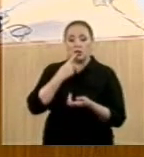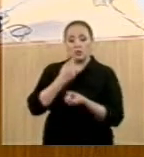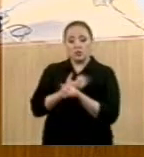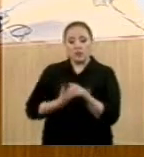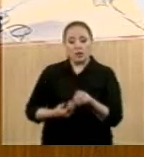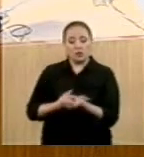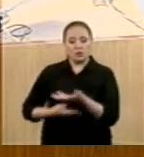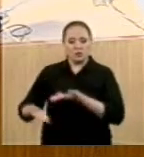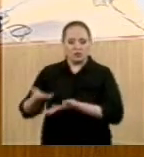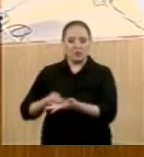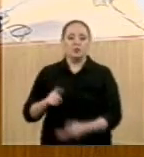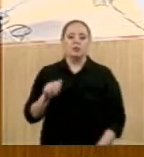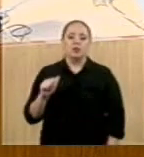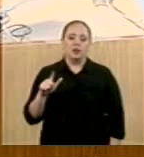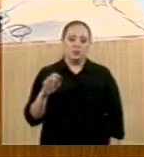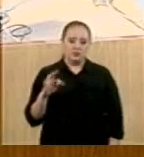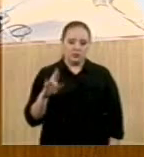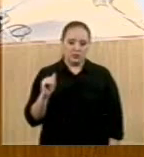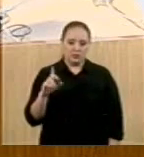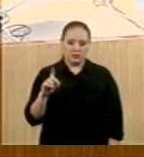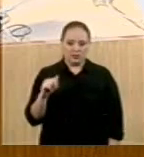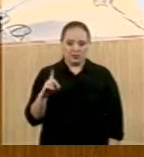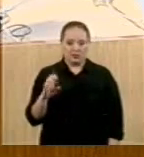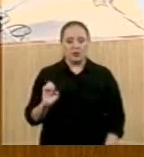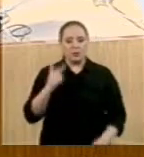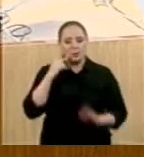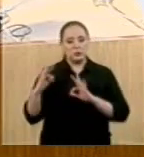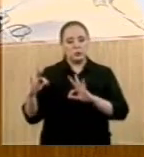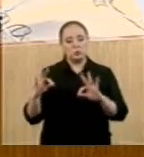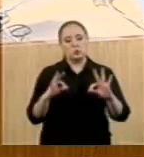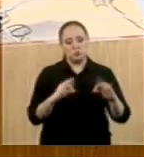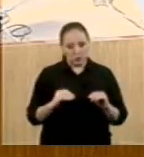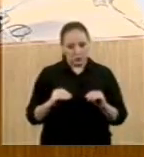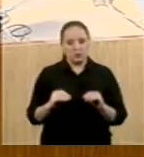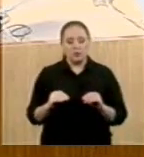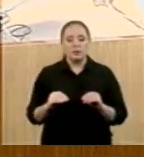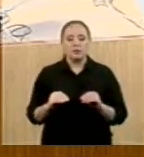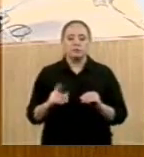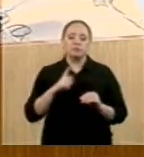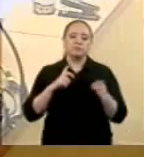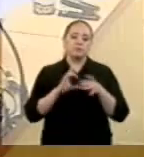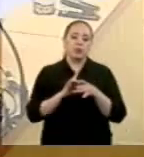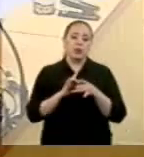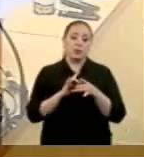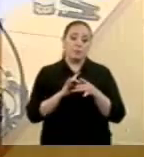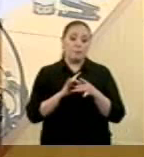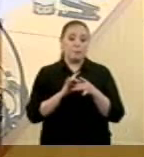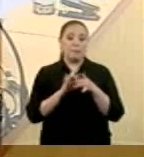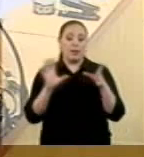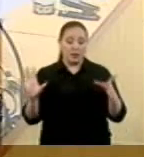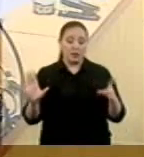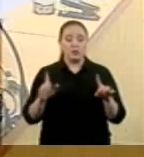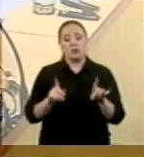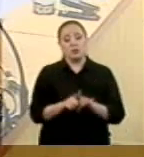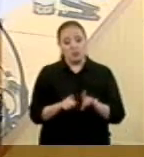de alteridade para todos que exerçam a sua liberdade e